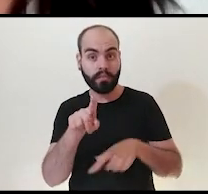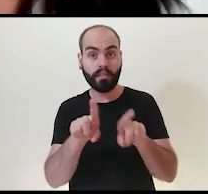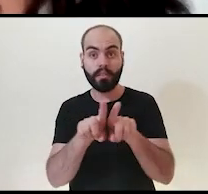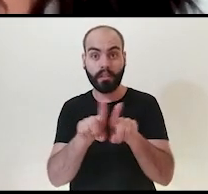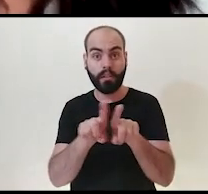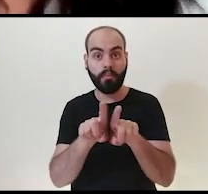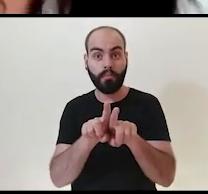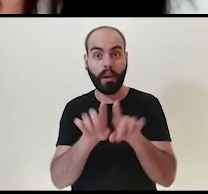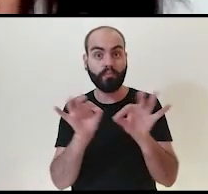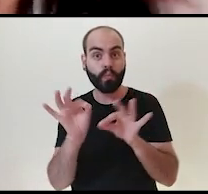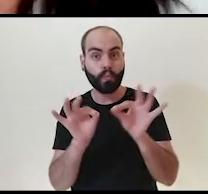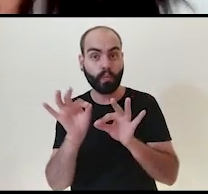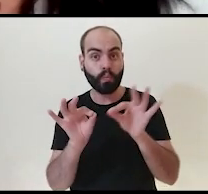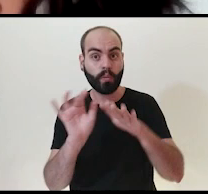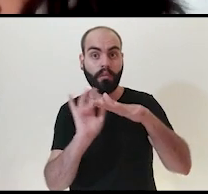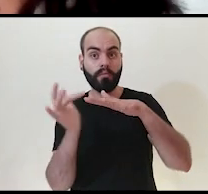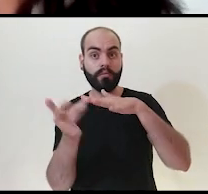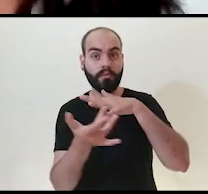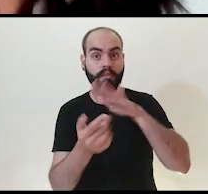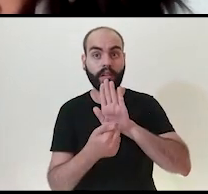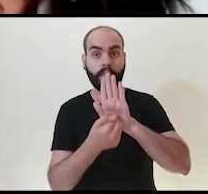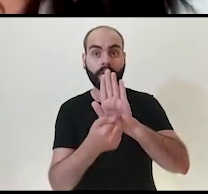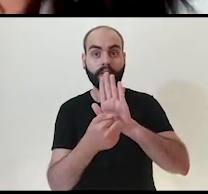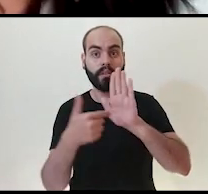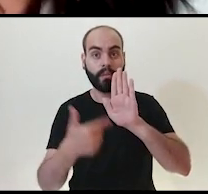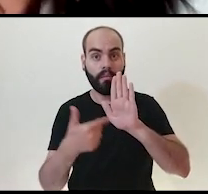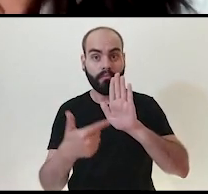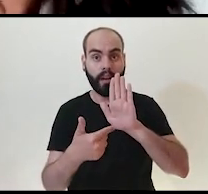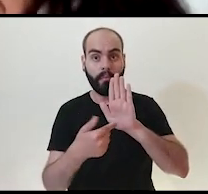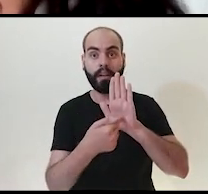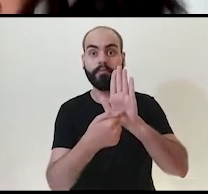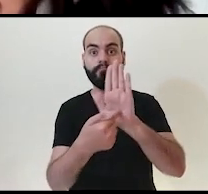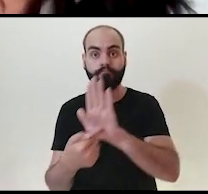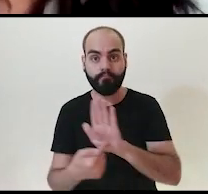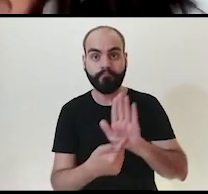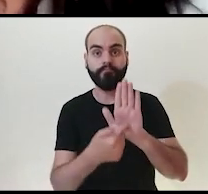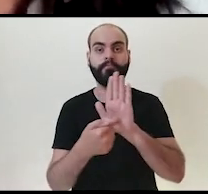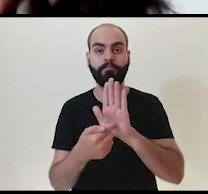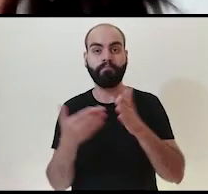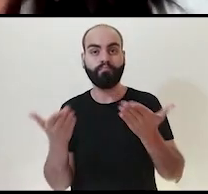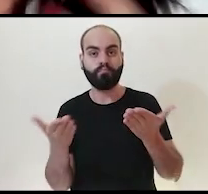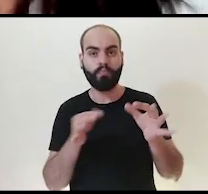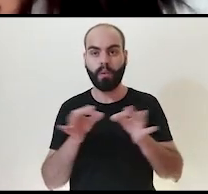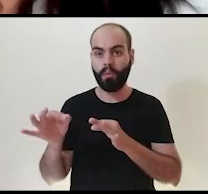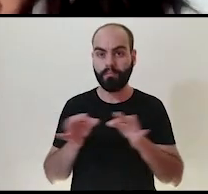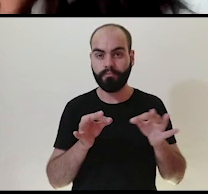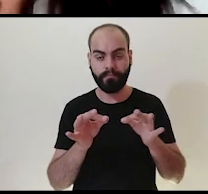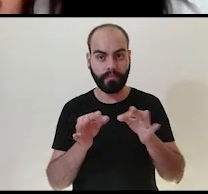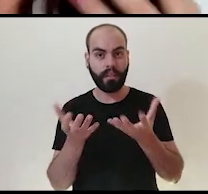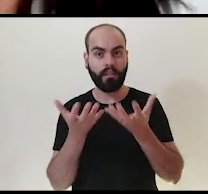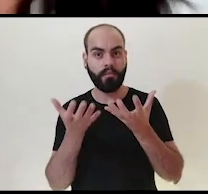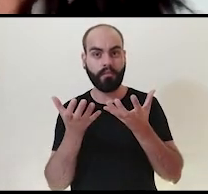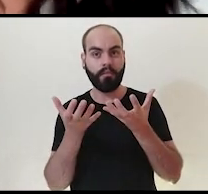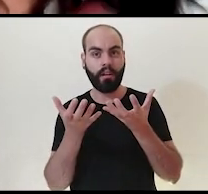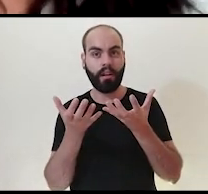sociais e que apresenta o seu trabalho por meio delas. Então, por meio desse projeto, eu queria deixar essa